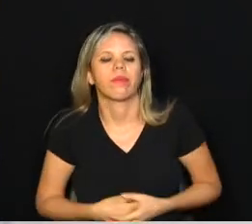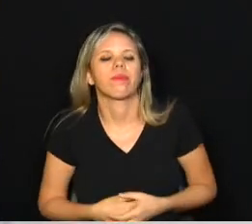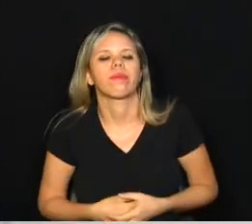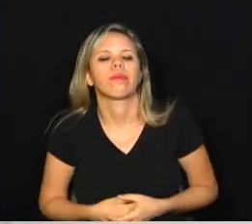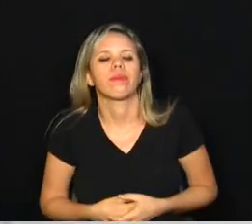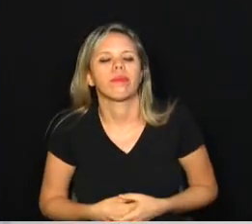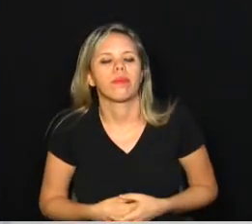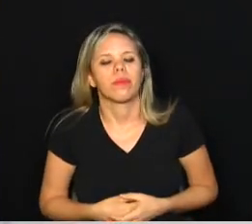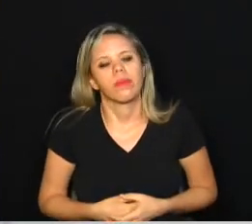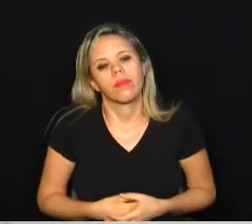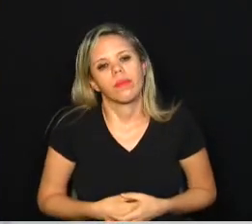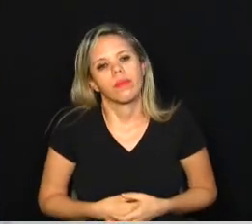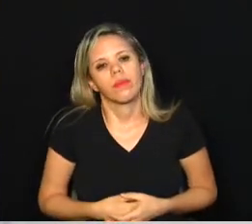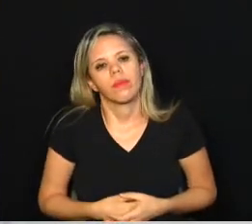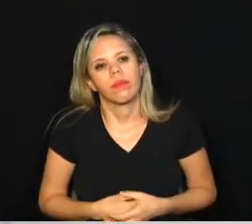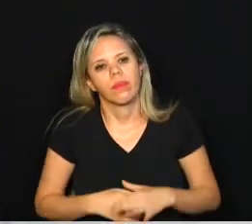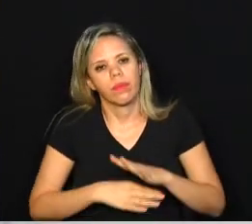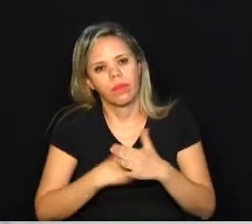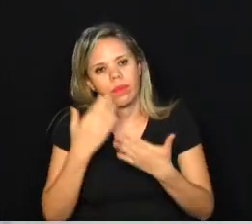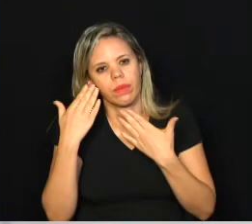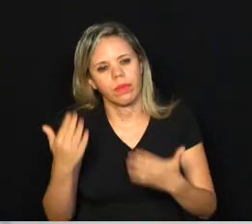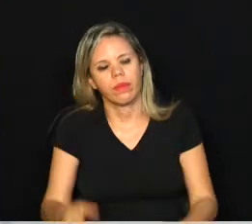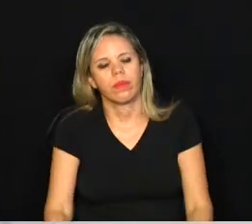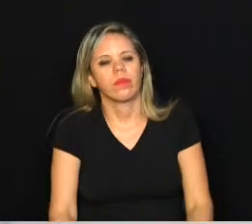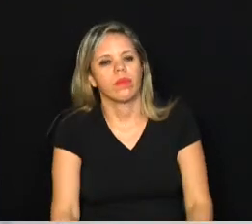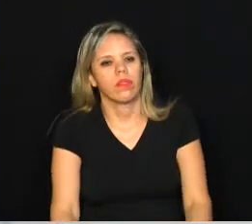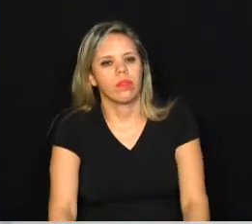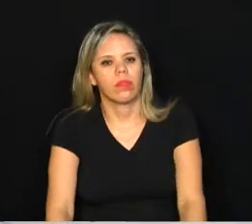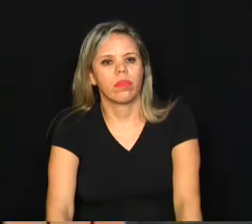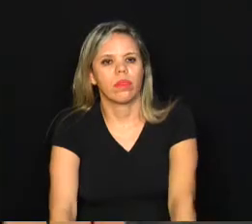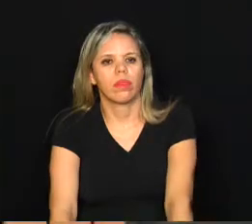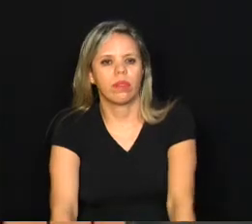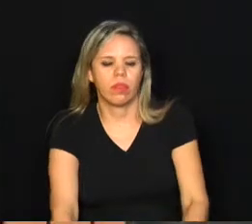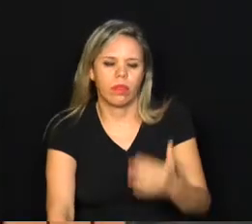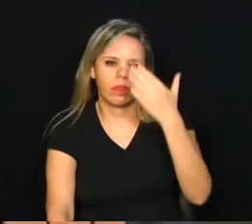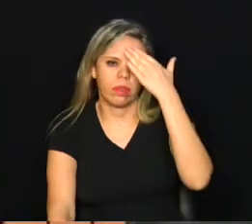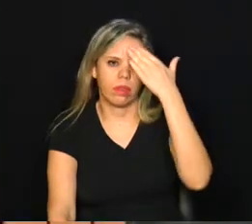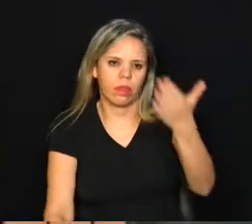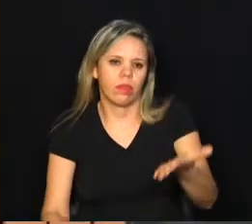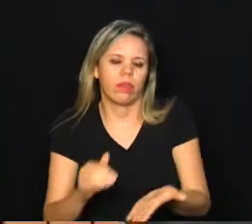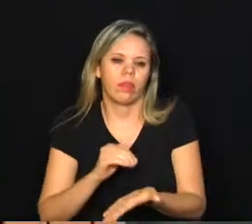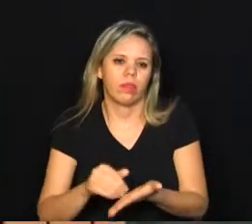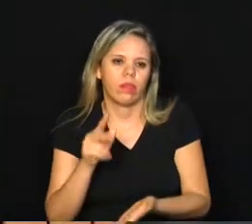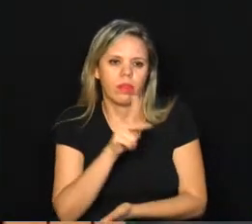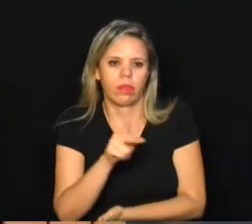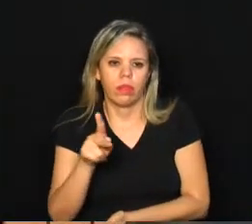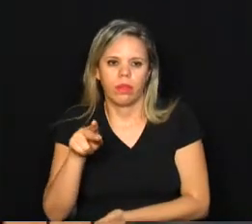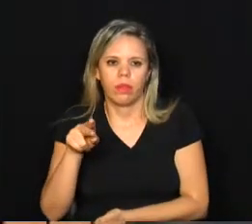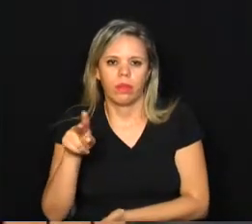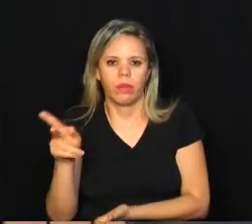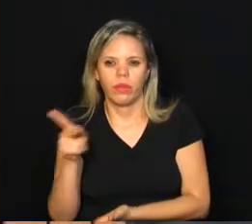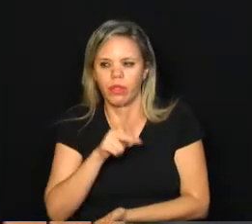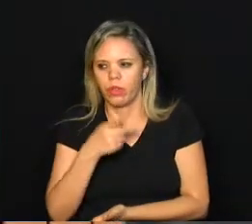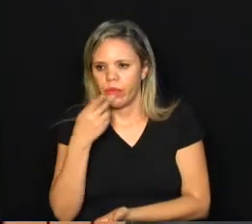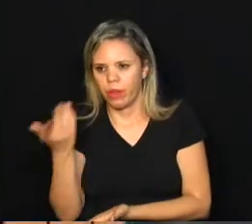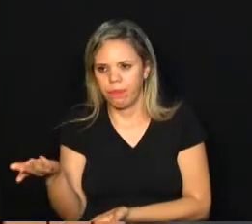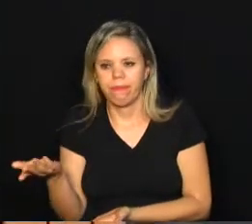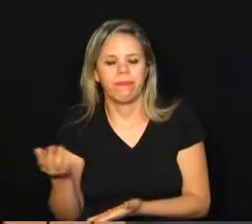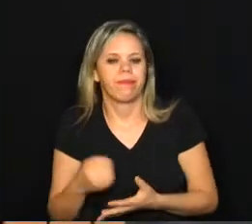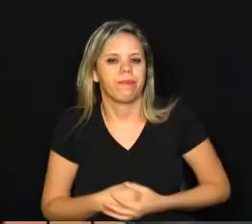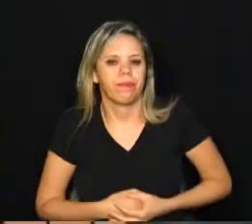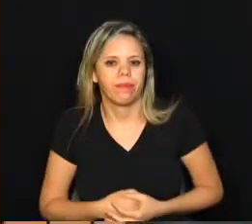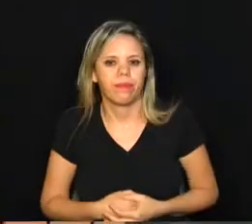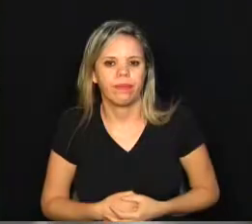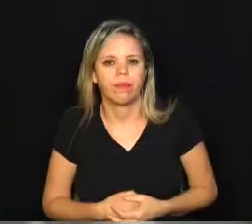dessa Câmara de Discussão. Muito obrigado. Obrigado, secretária. Professor Newton. Bom, de